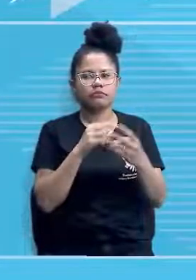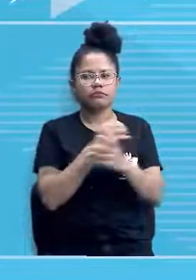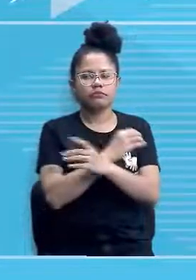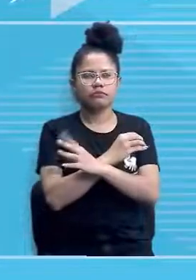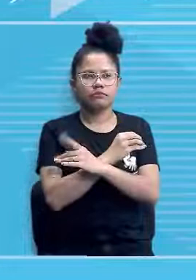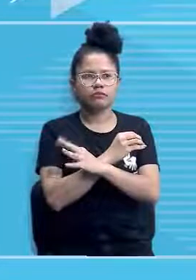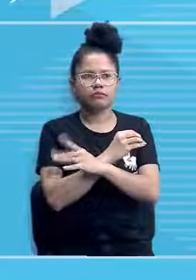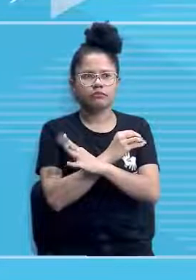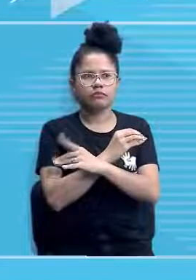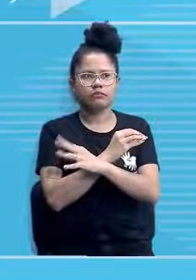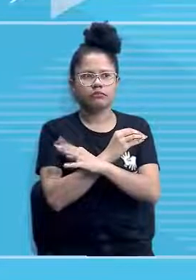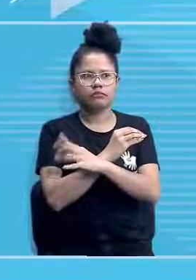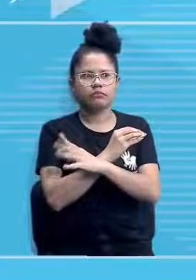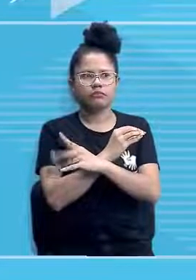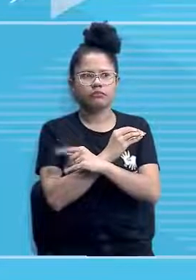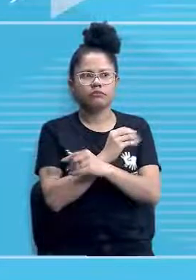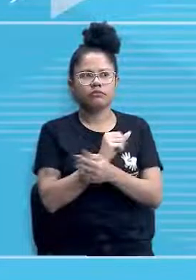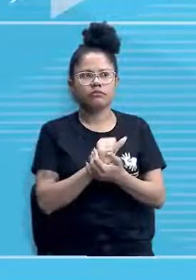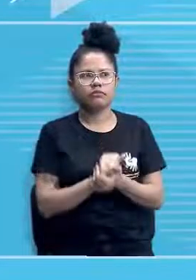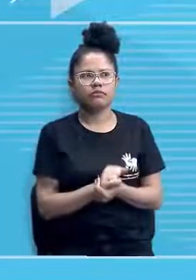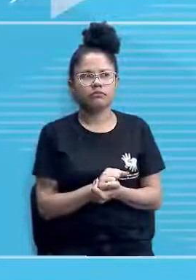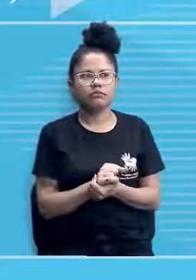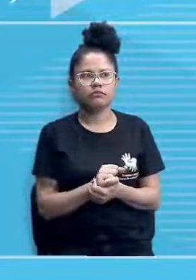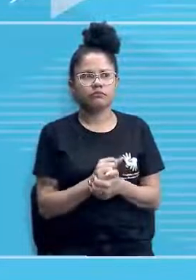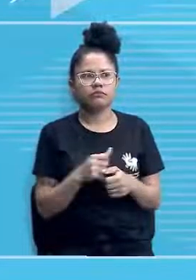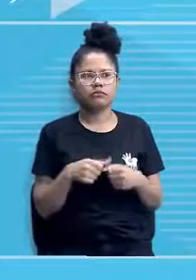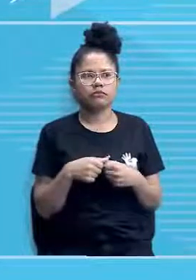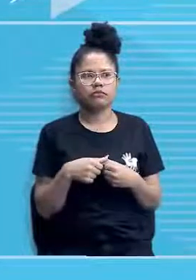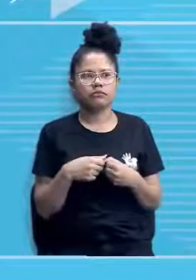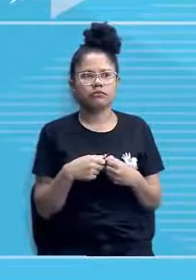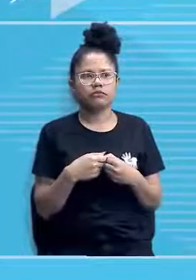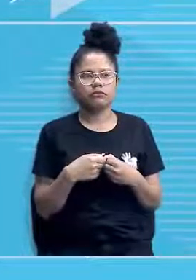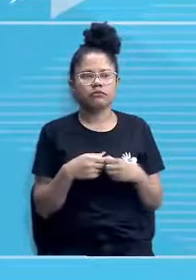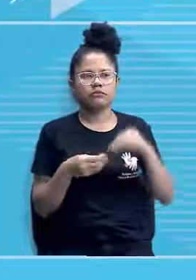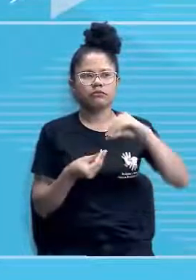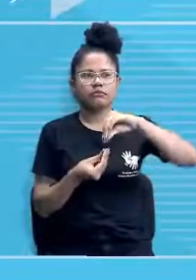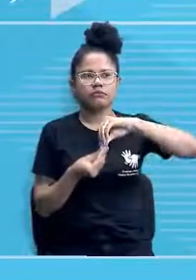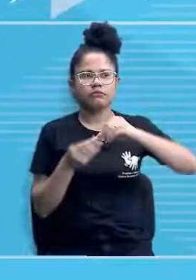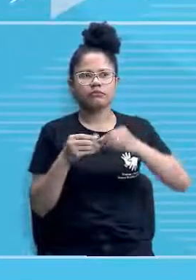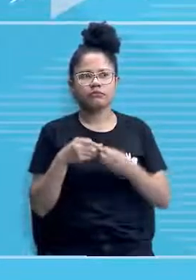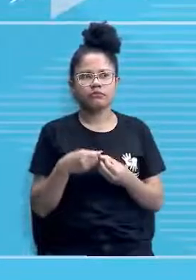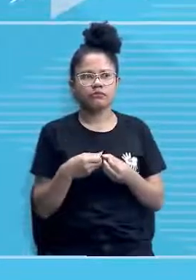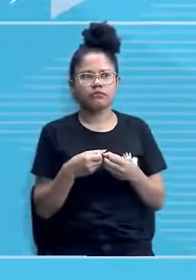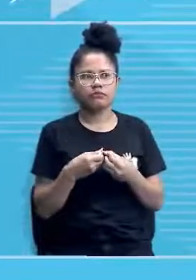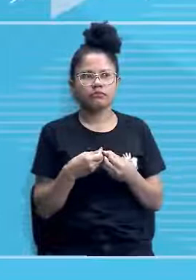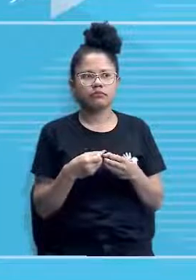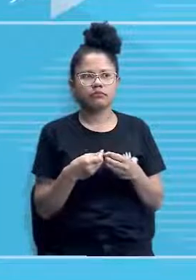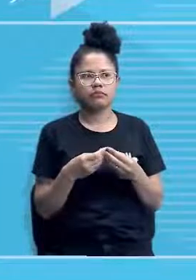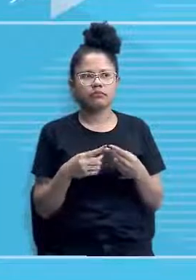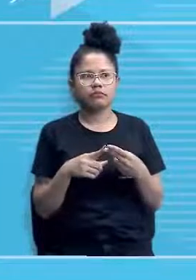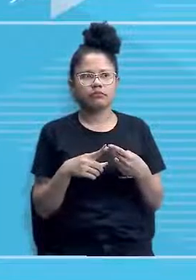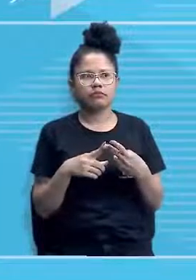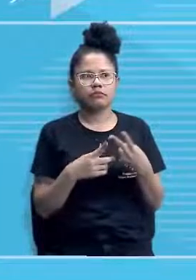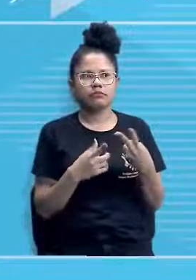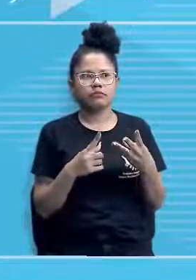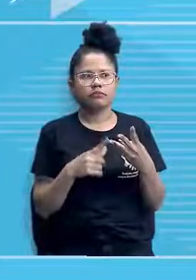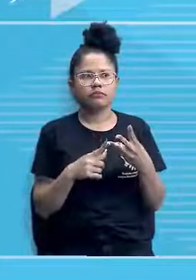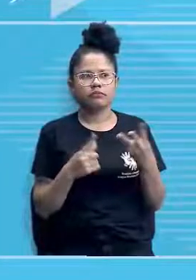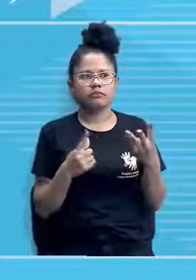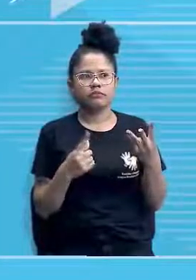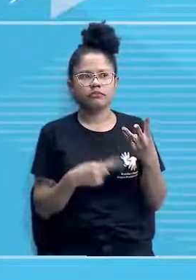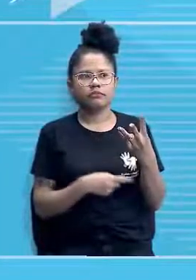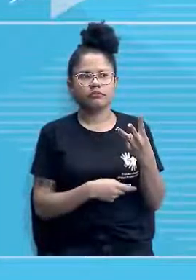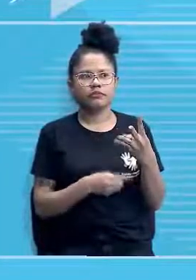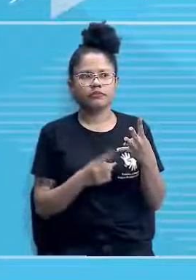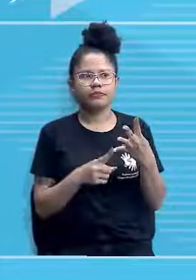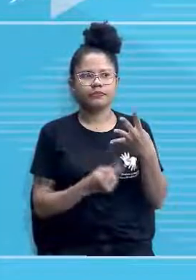álcool pessoal em ponto de fusão e ebulição depois vem cetona Amina né amina e cetona aldeído e